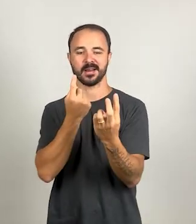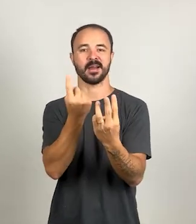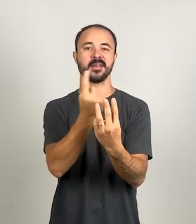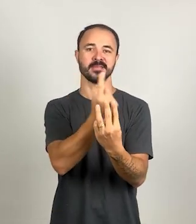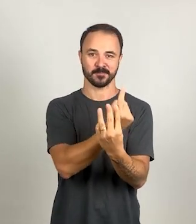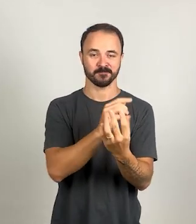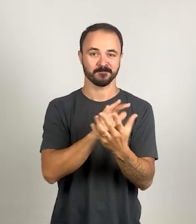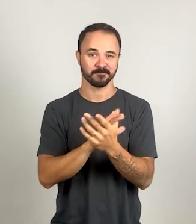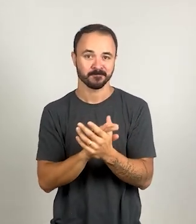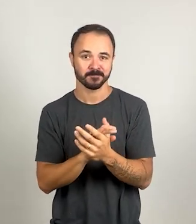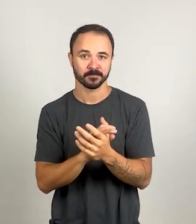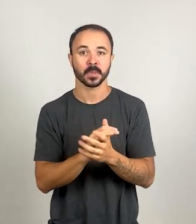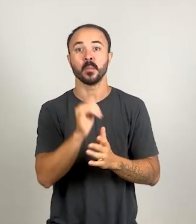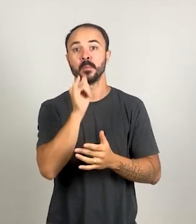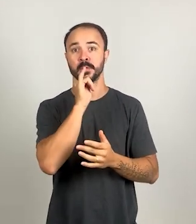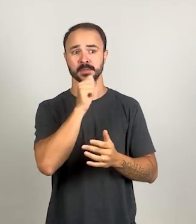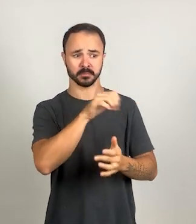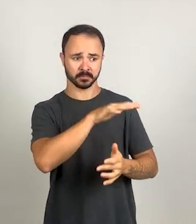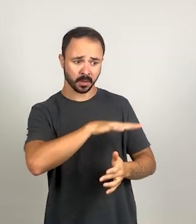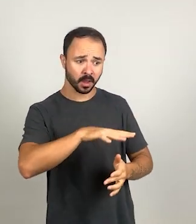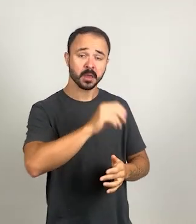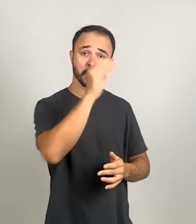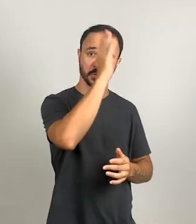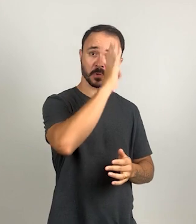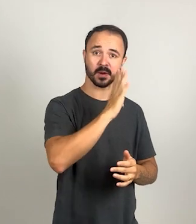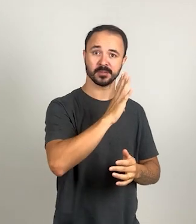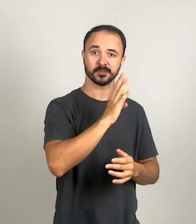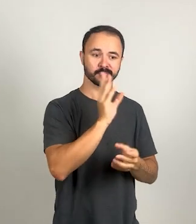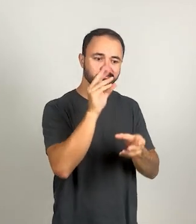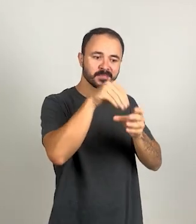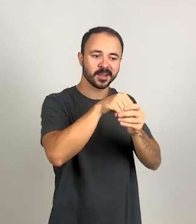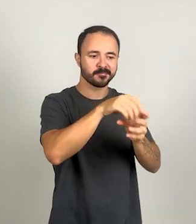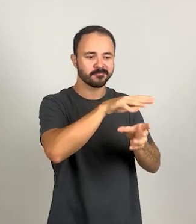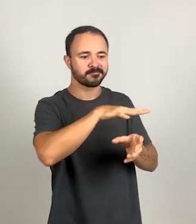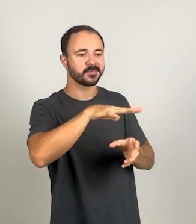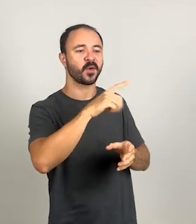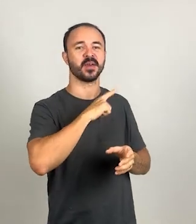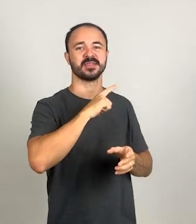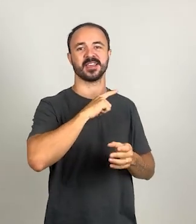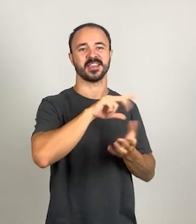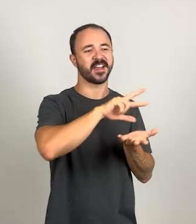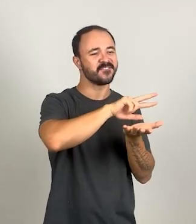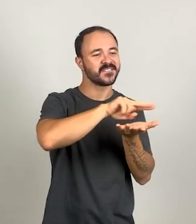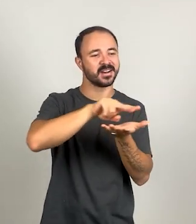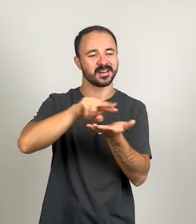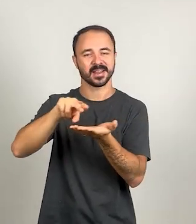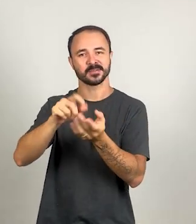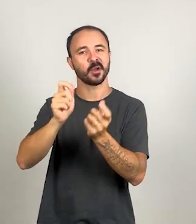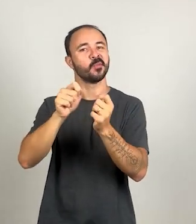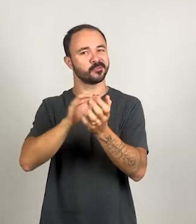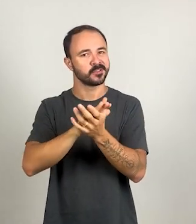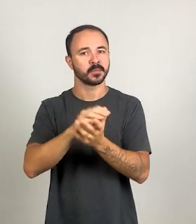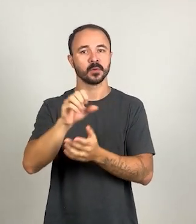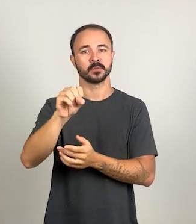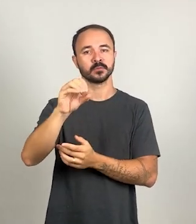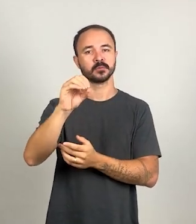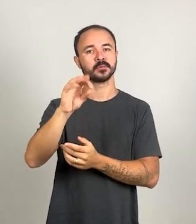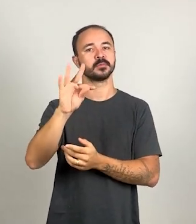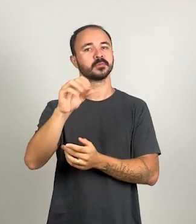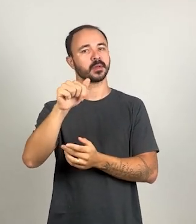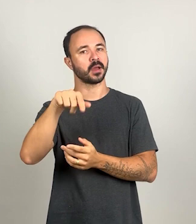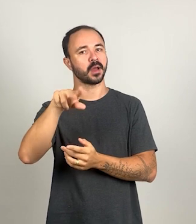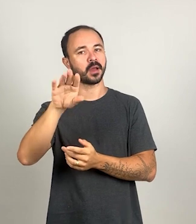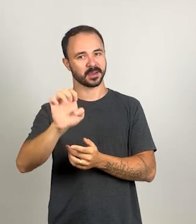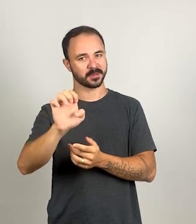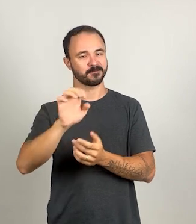do próprio Brasil vemos diferenças de palavras ou de fonemas são os sons podemos perceber os sotaques diferentes